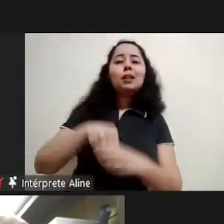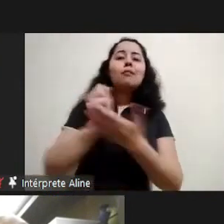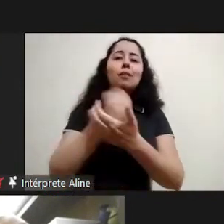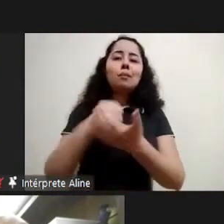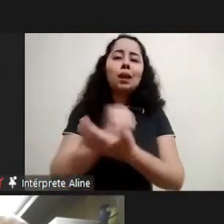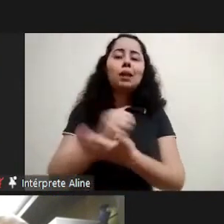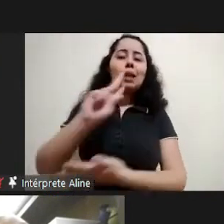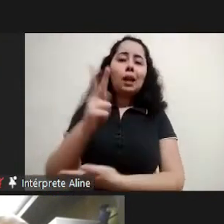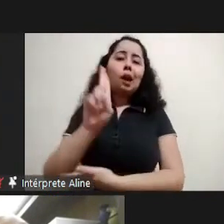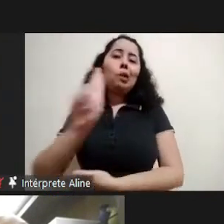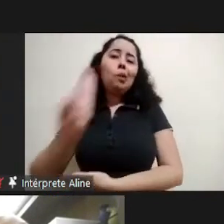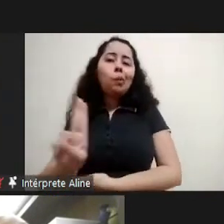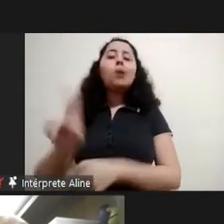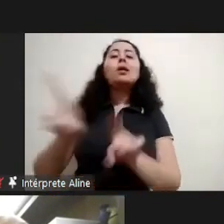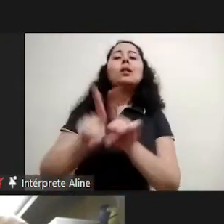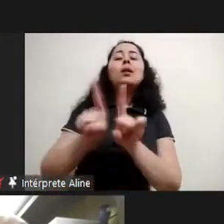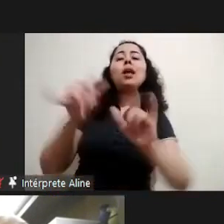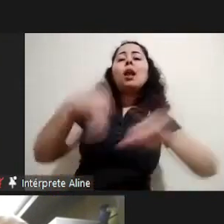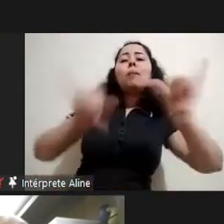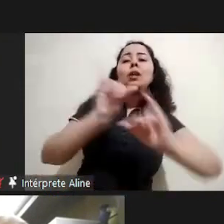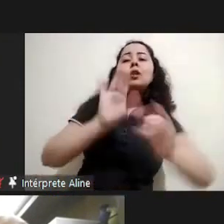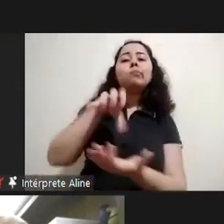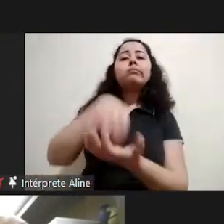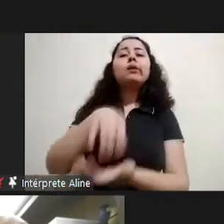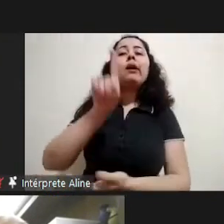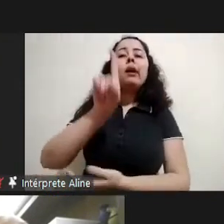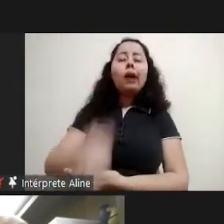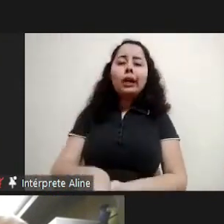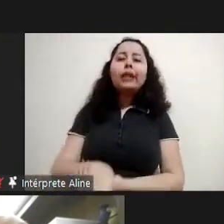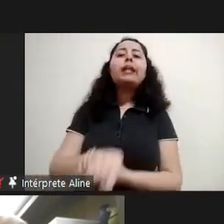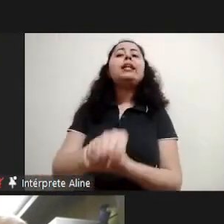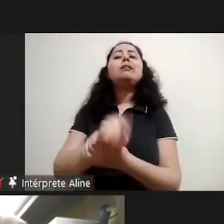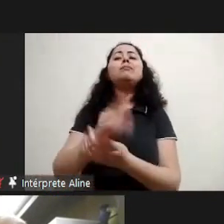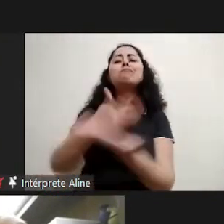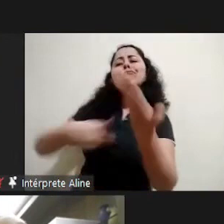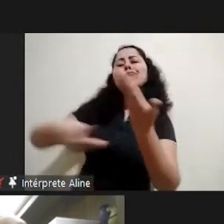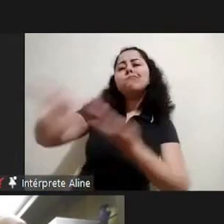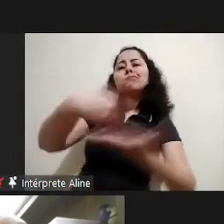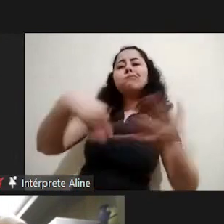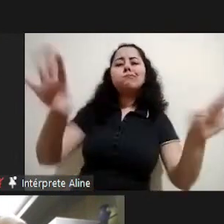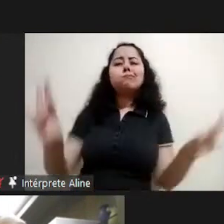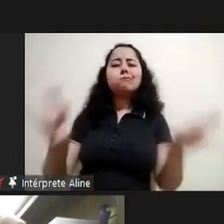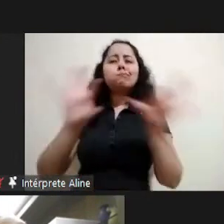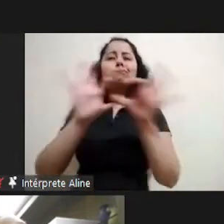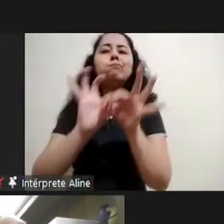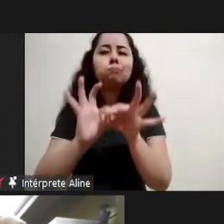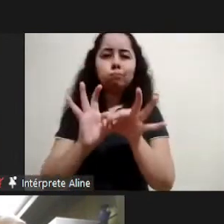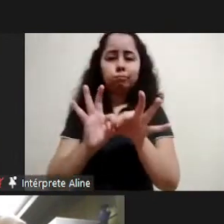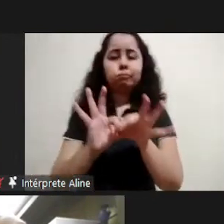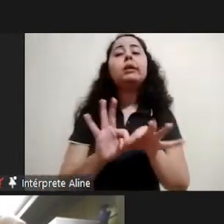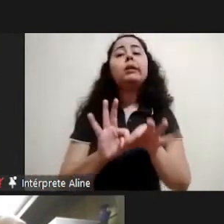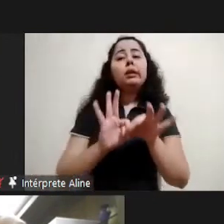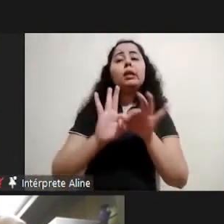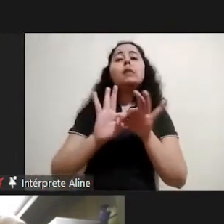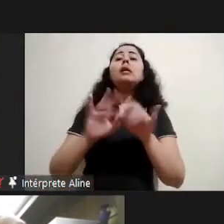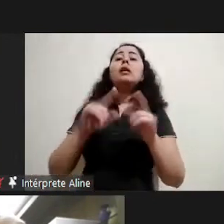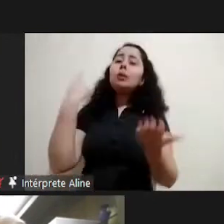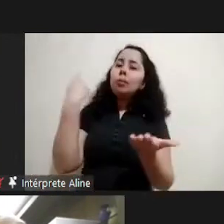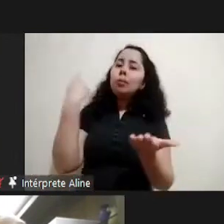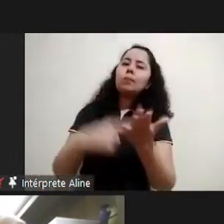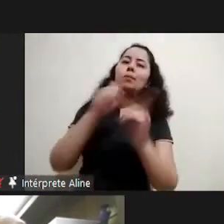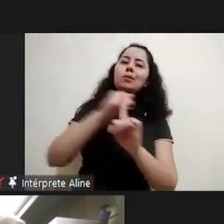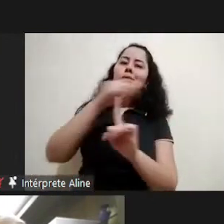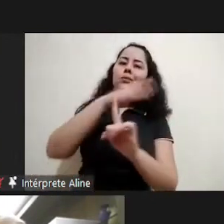Central foi a simplicidade, o companheirismo, a lealdade, sem concessão e o compromisso com uma sociedade mais fraterna e